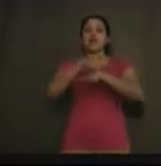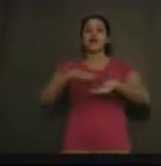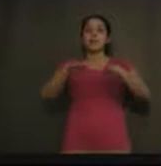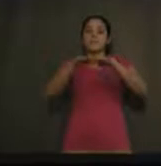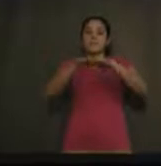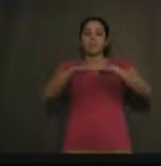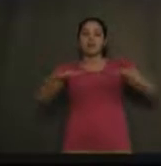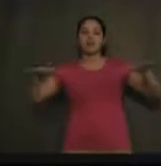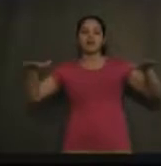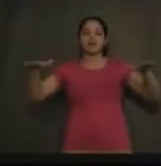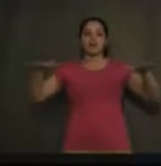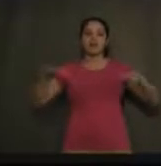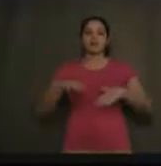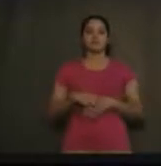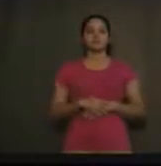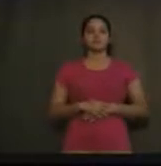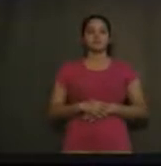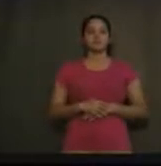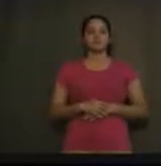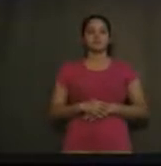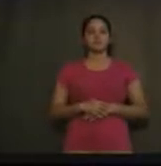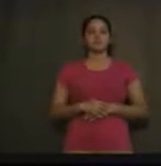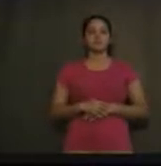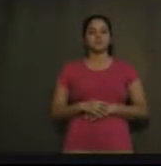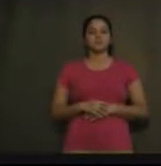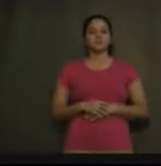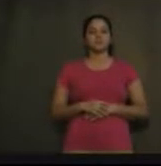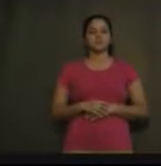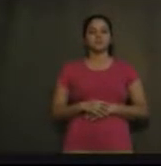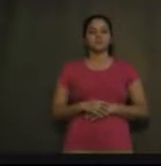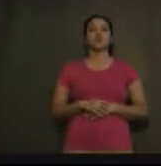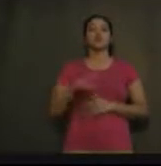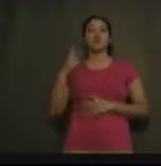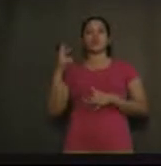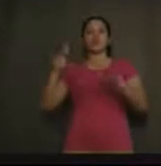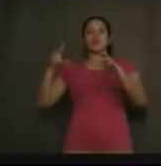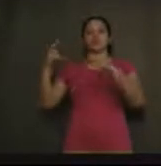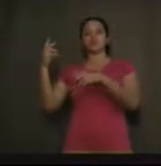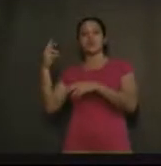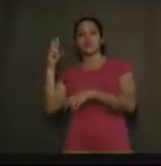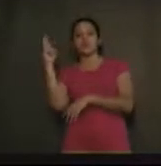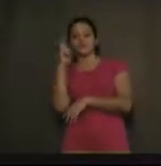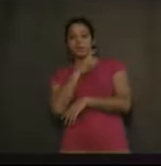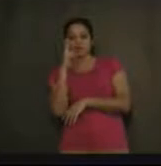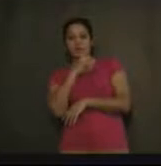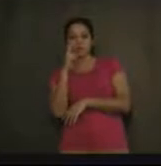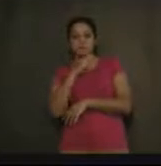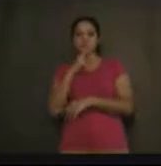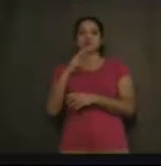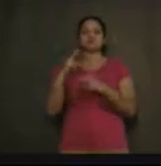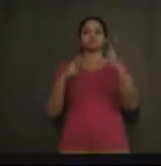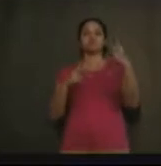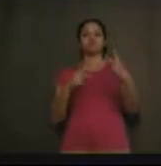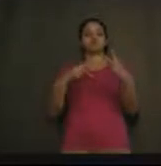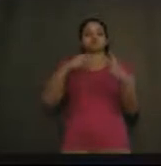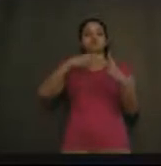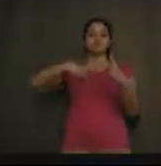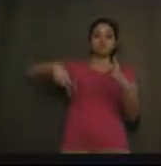2 graus de liberdade que correspondem às duas coordenadas e às duas velocidades desse terceiro